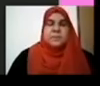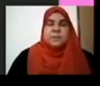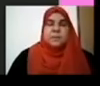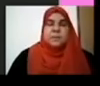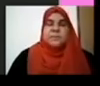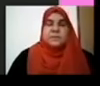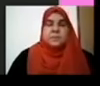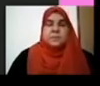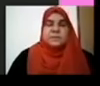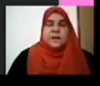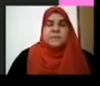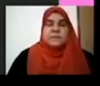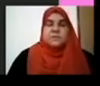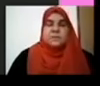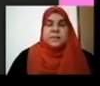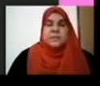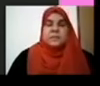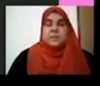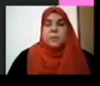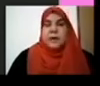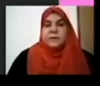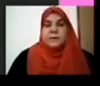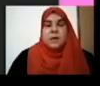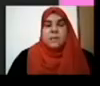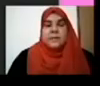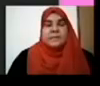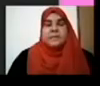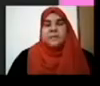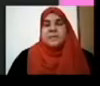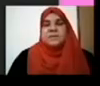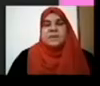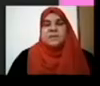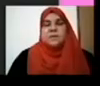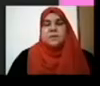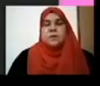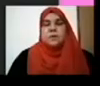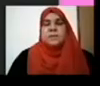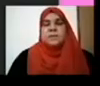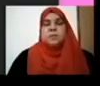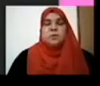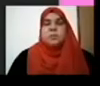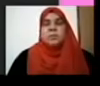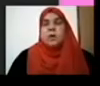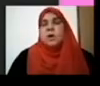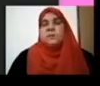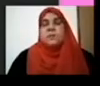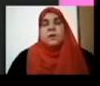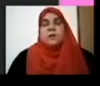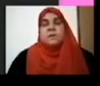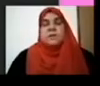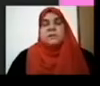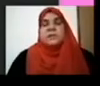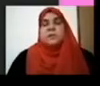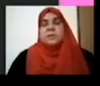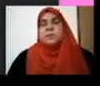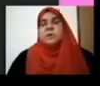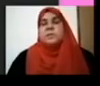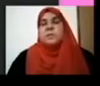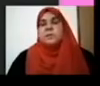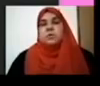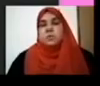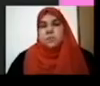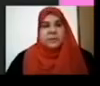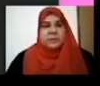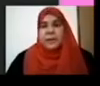diferença, primeira coisa, sempre observa se os elementos são iguais. Porque se tivesse a sobre 12 mais 1 sobre 9 vezes a sobre